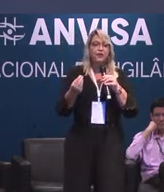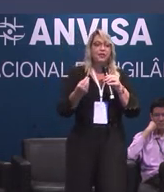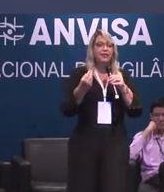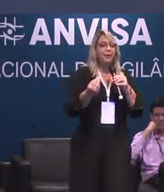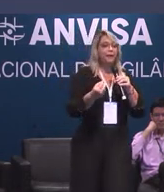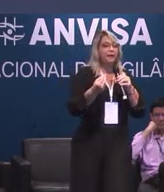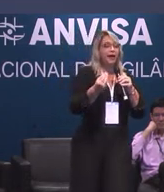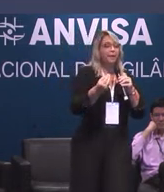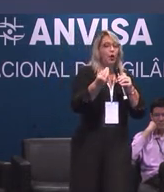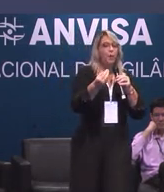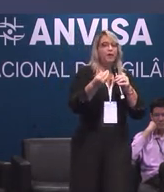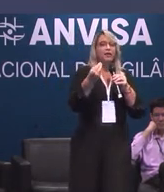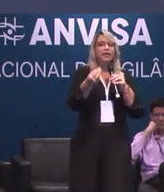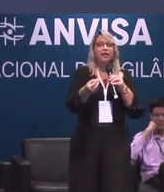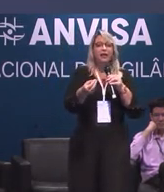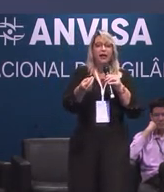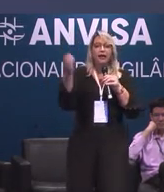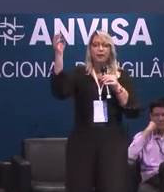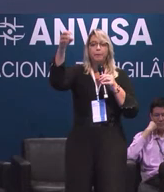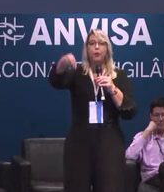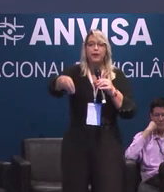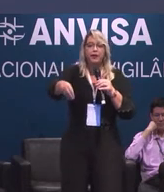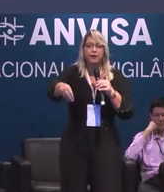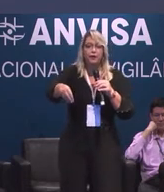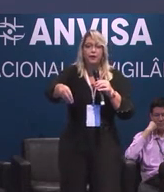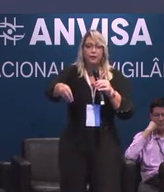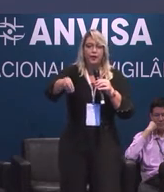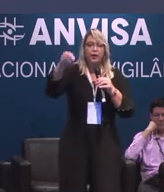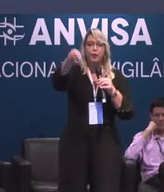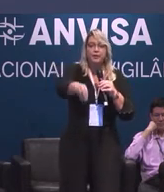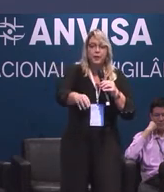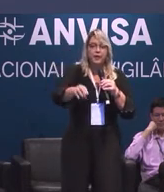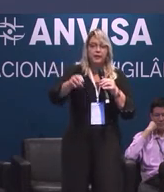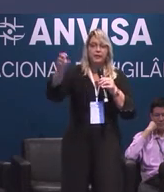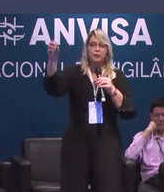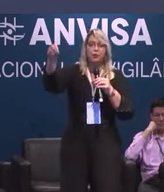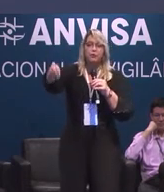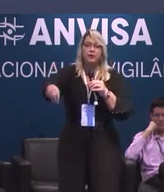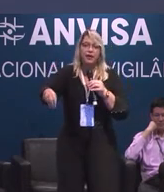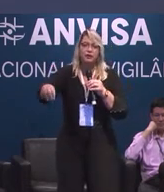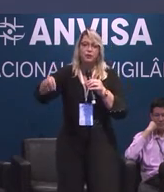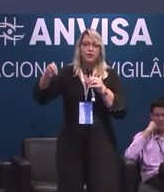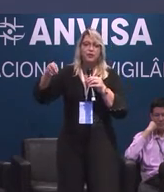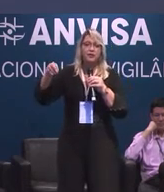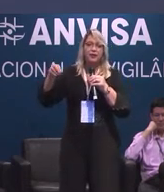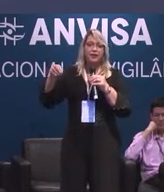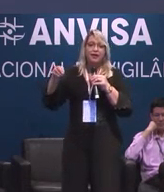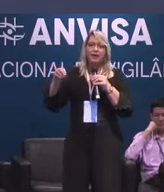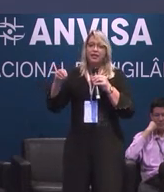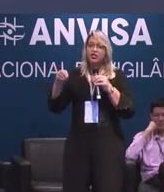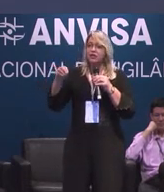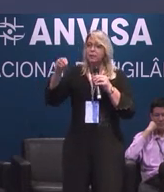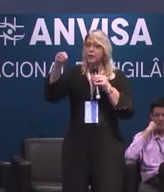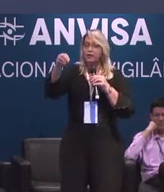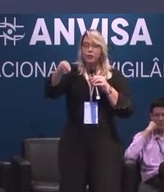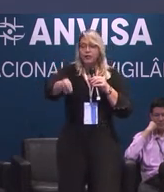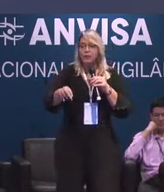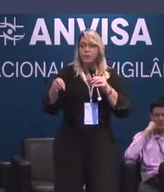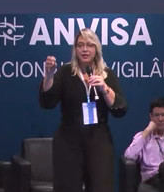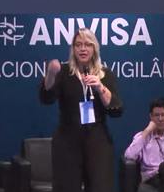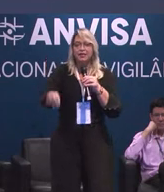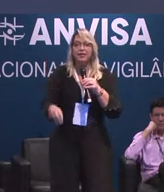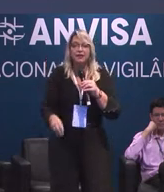vezes, até a própria secretaria impõe aquilo, impõe as metas, impõe os indicadores... E vocês